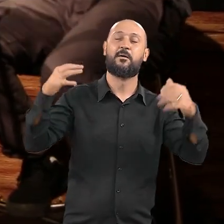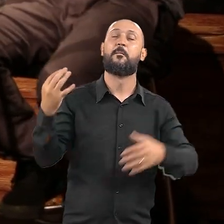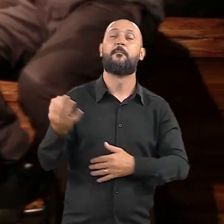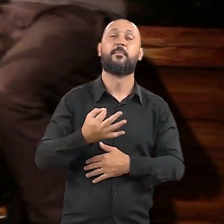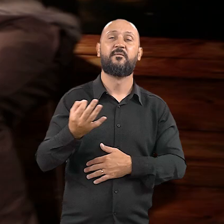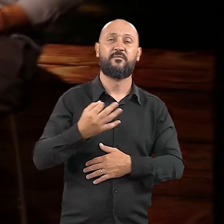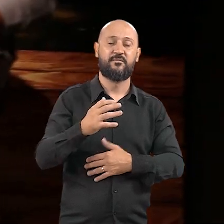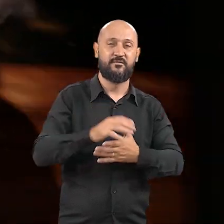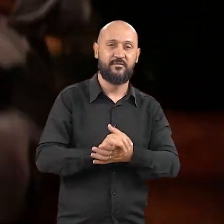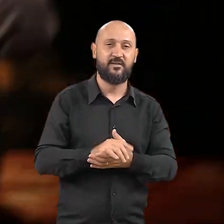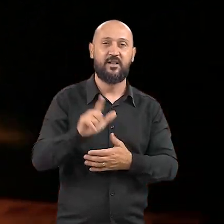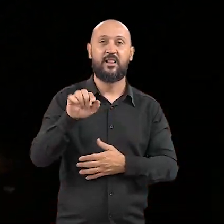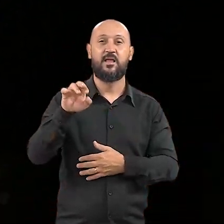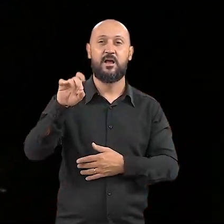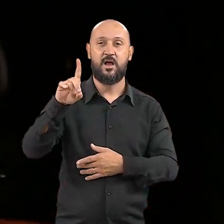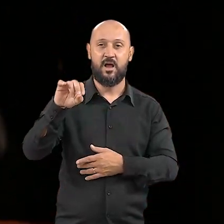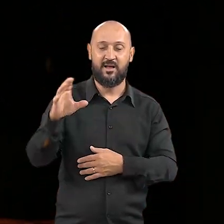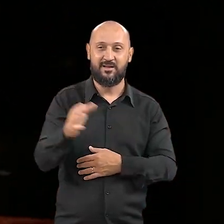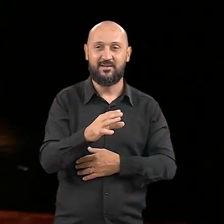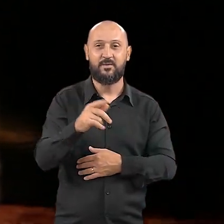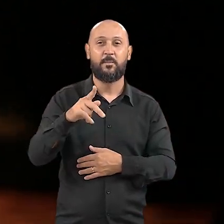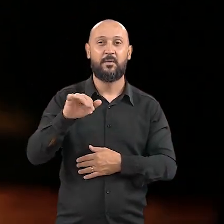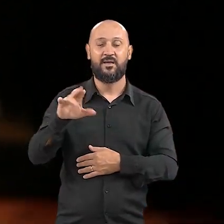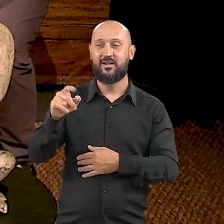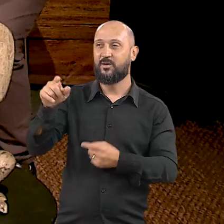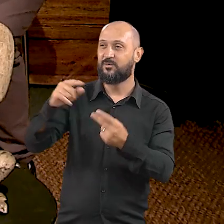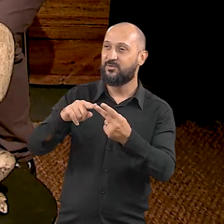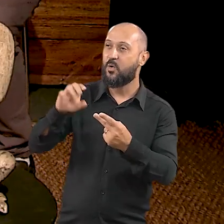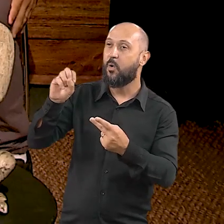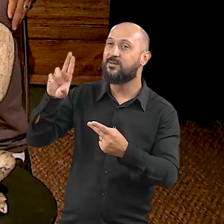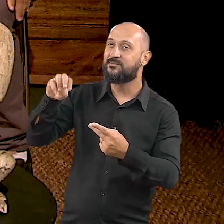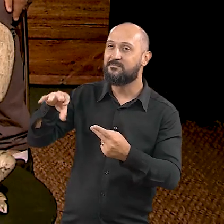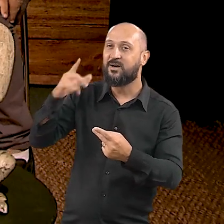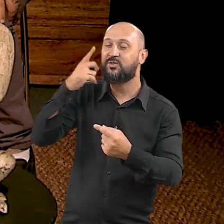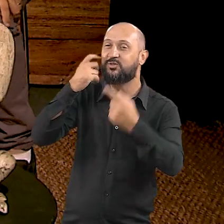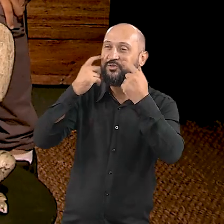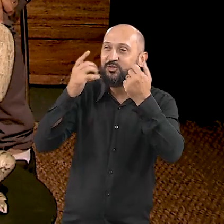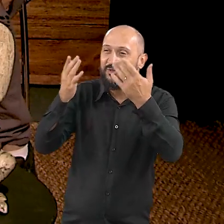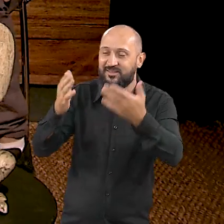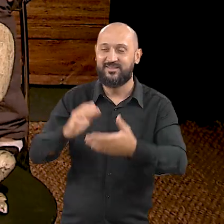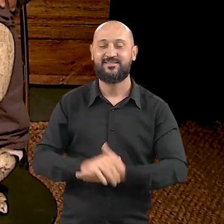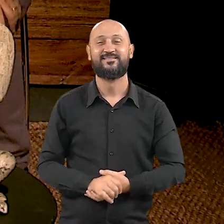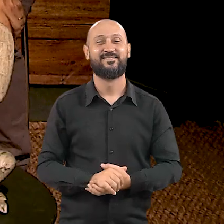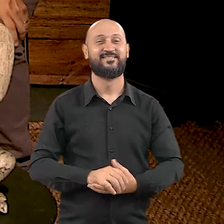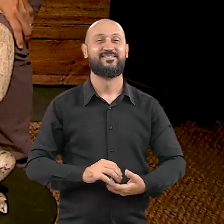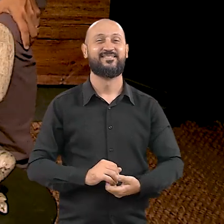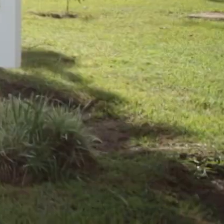Sensacional. Obrigado. Leandro Peralta ficou arrepiado e Osmar Chagas chorou.